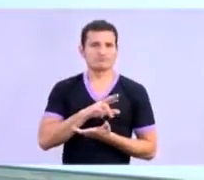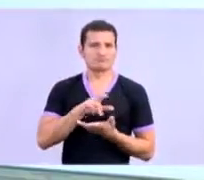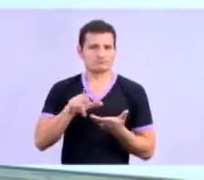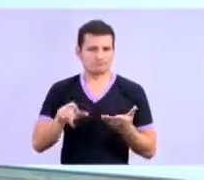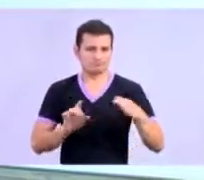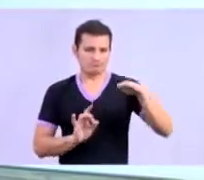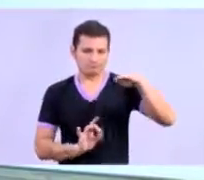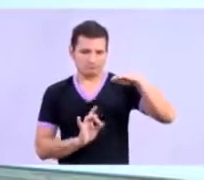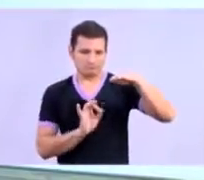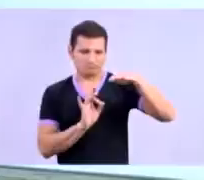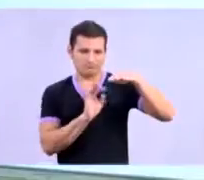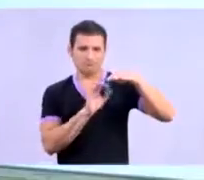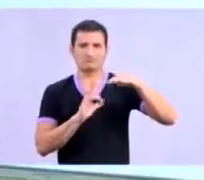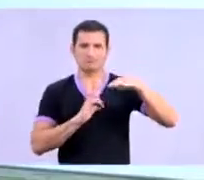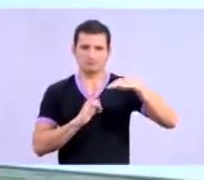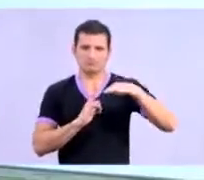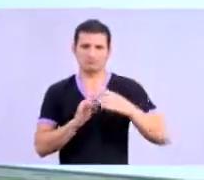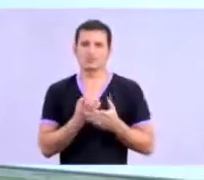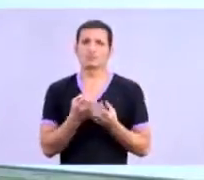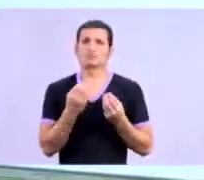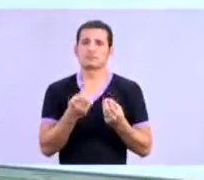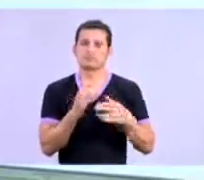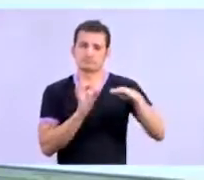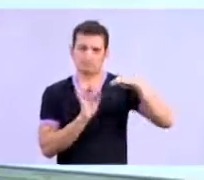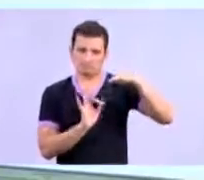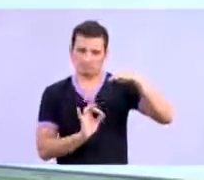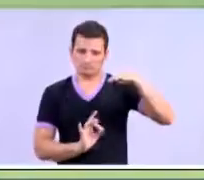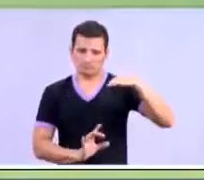cada camada e para que eles servem, ok?